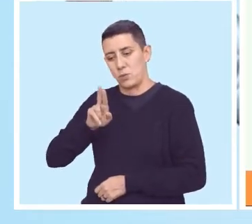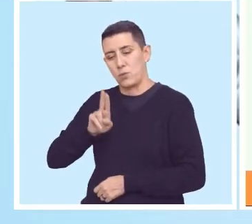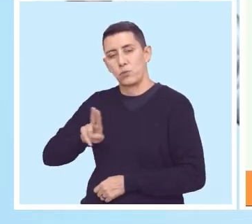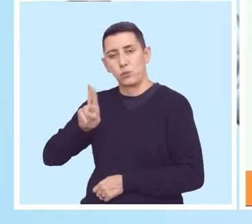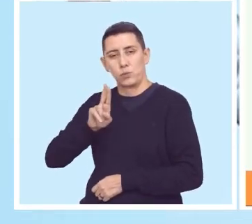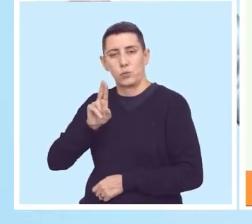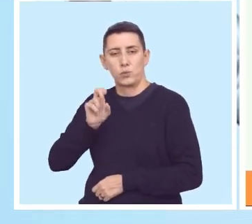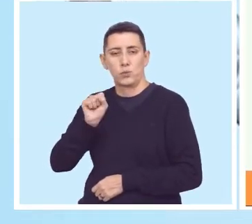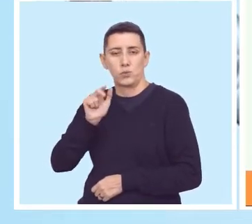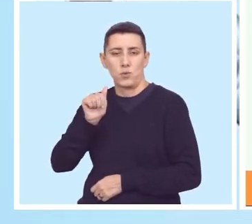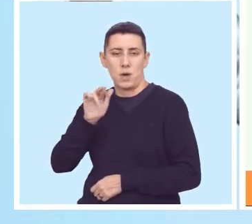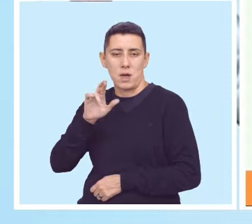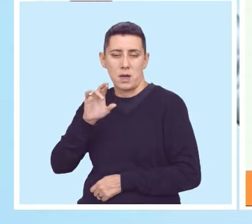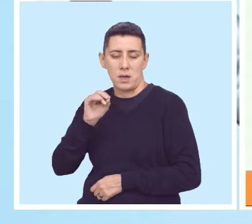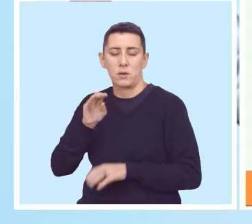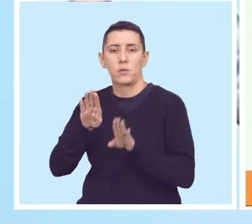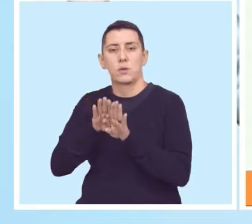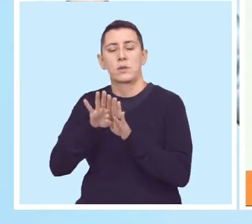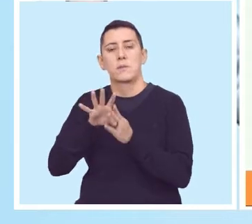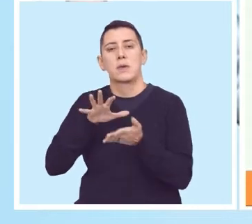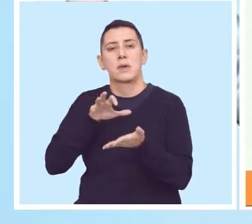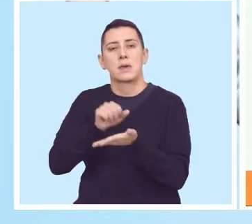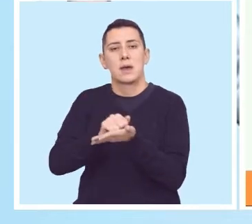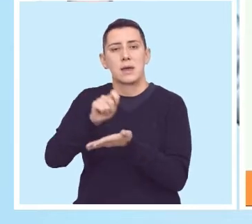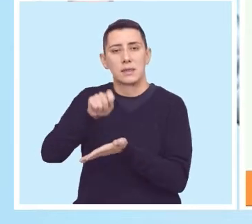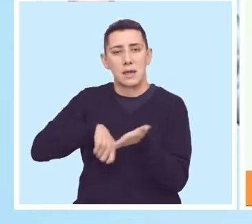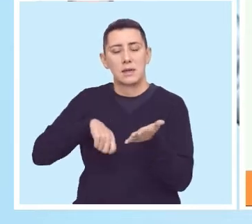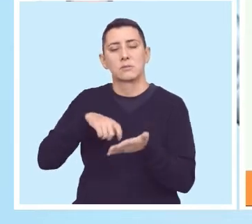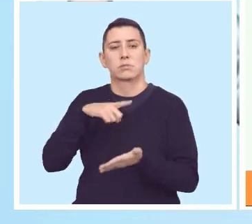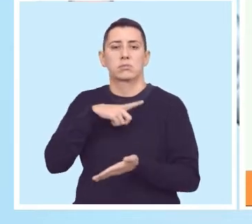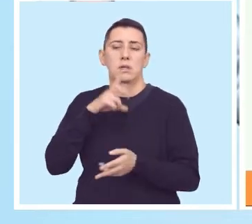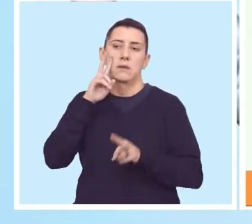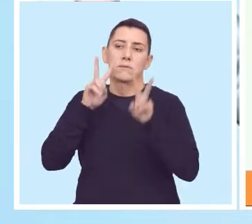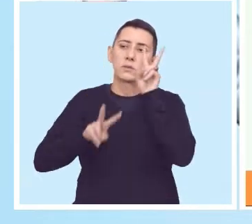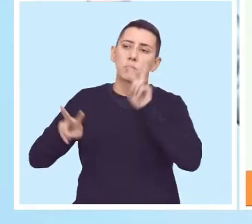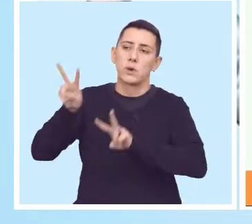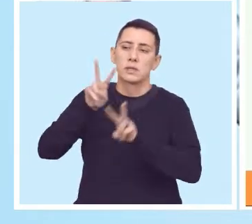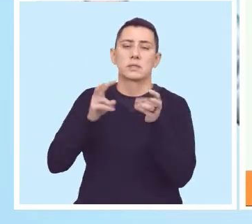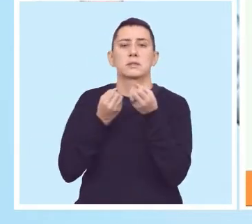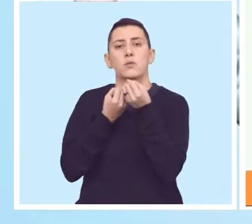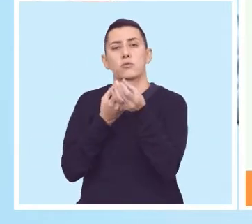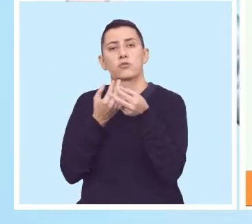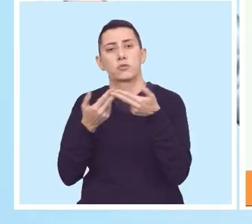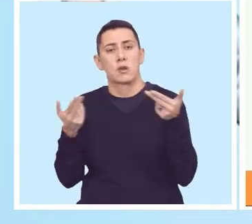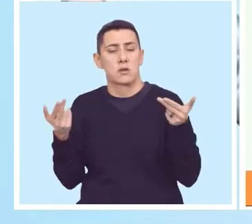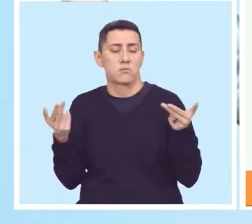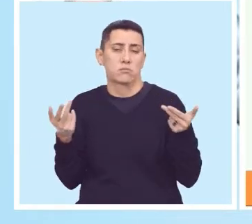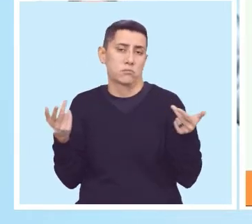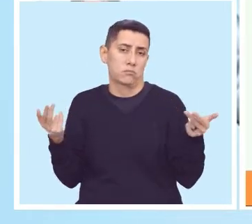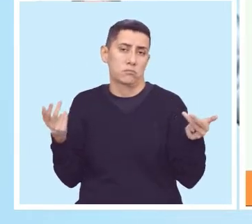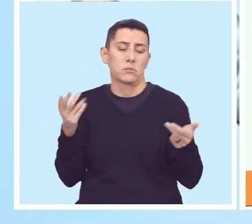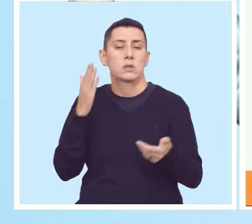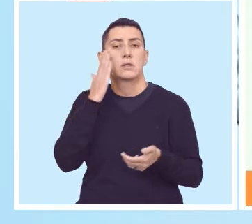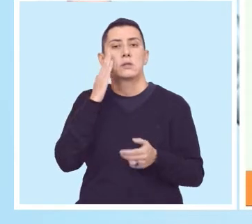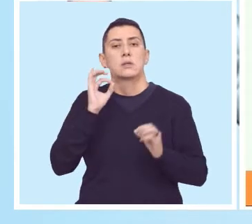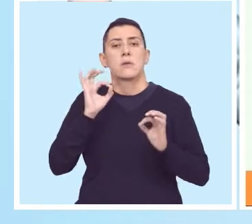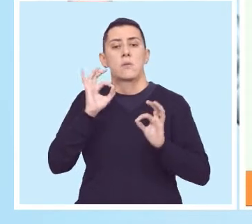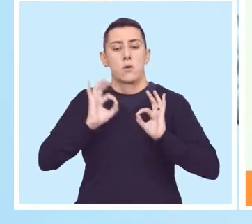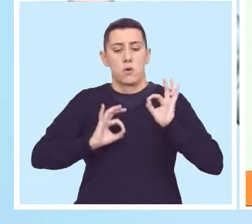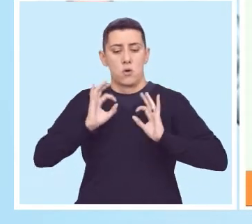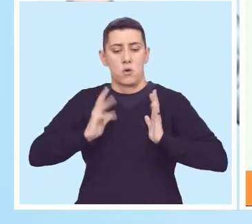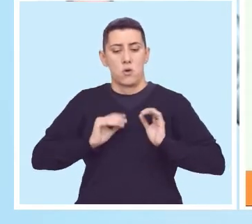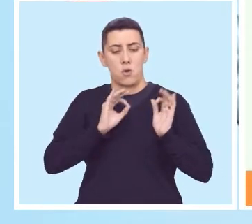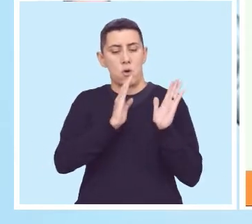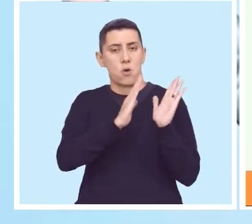de usuário, a parte de visualização de dados diversos ali referentes à organização que está usando